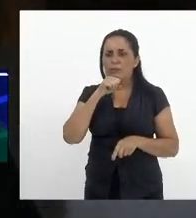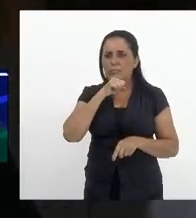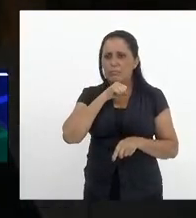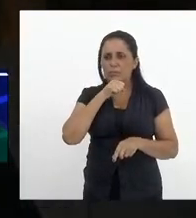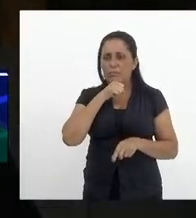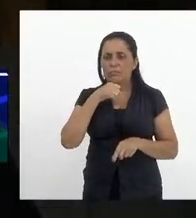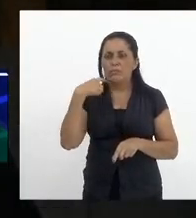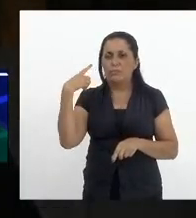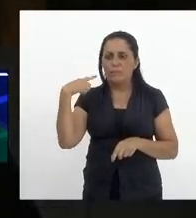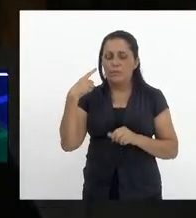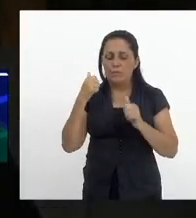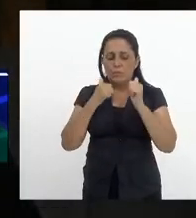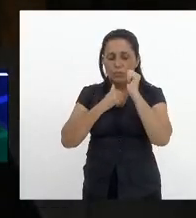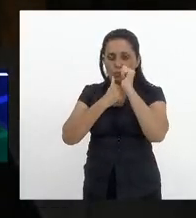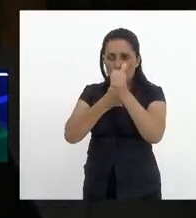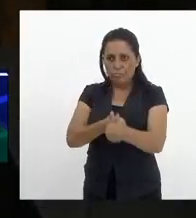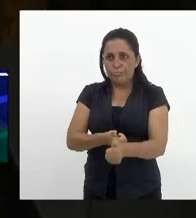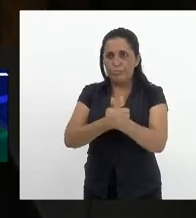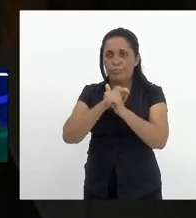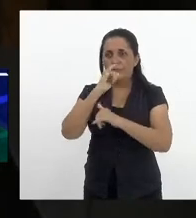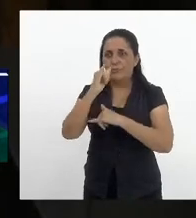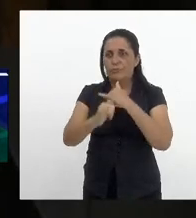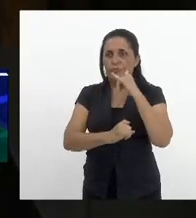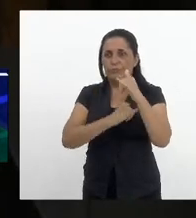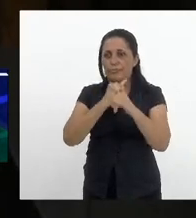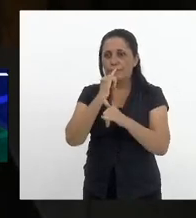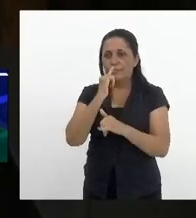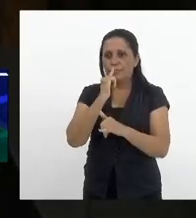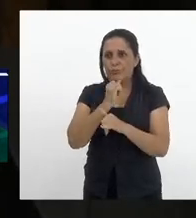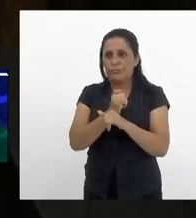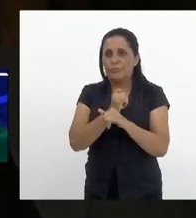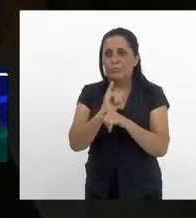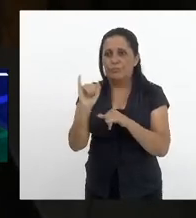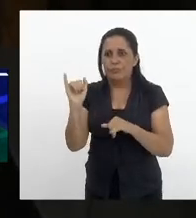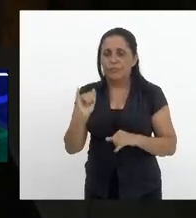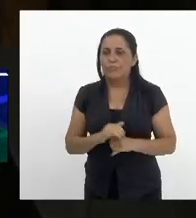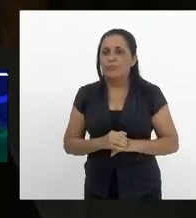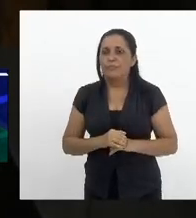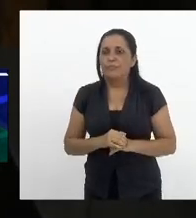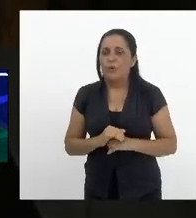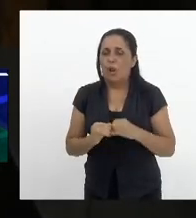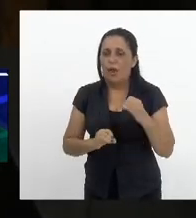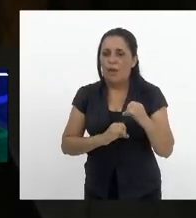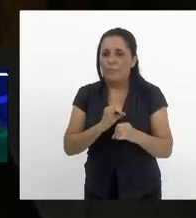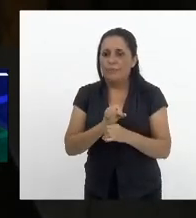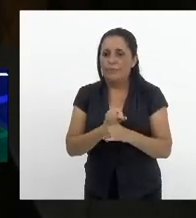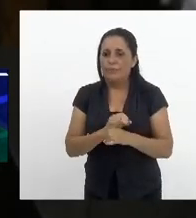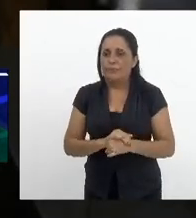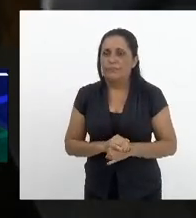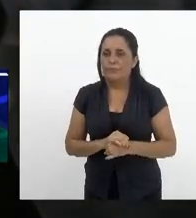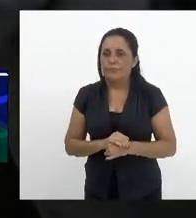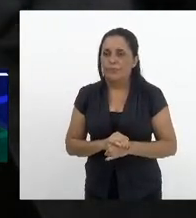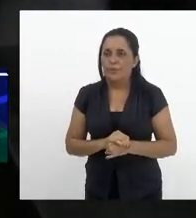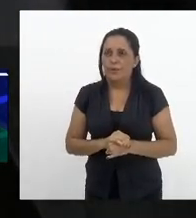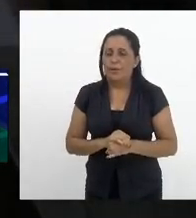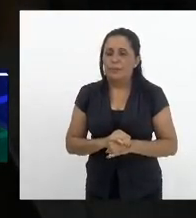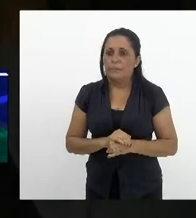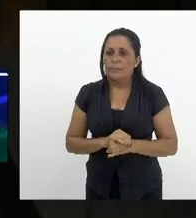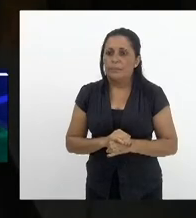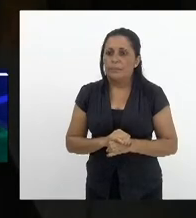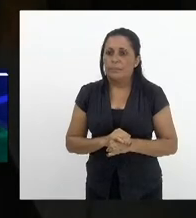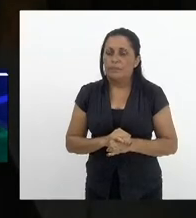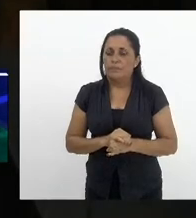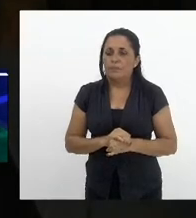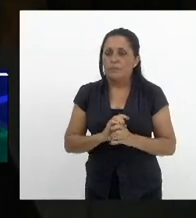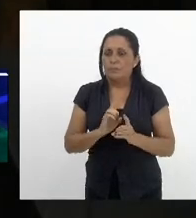que acompanham, como é justo e correto, o funcionamento